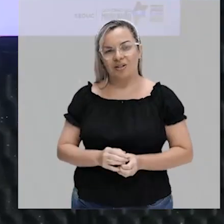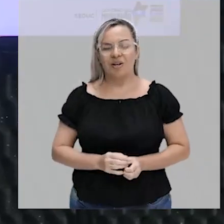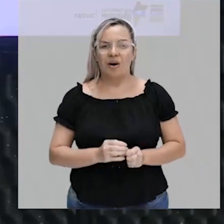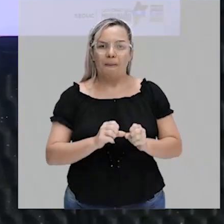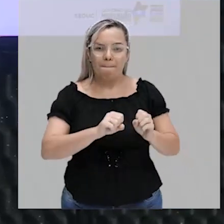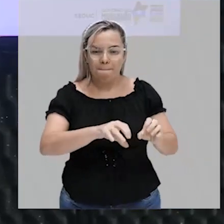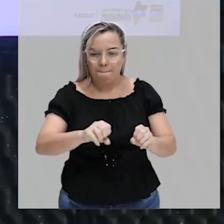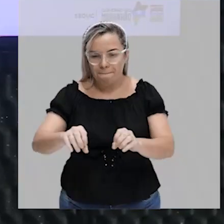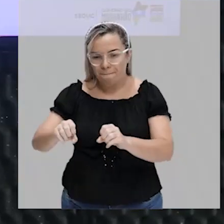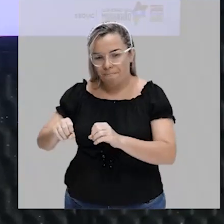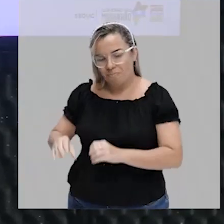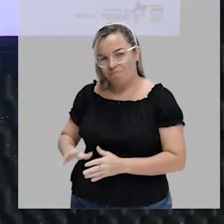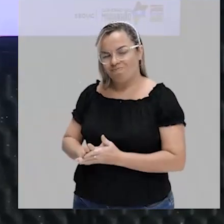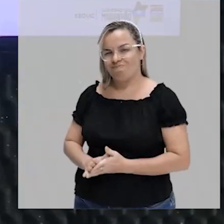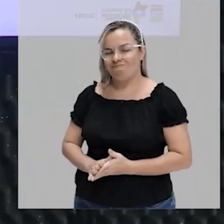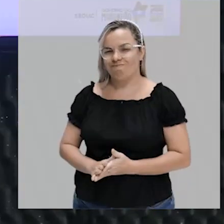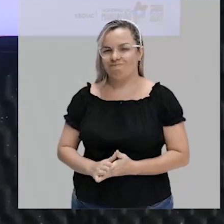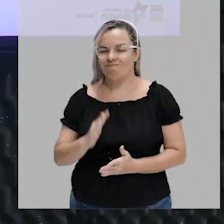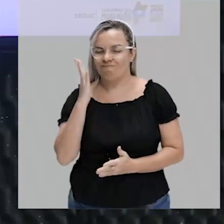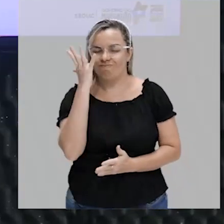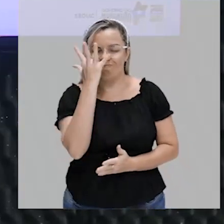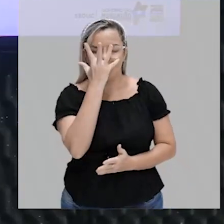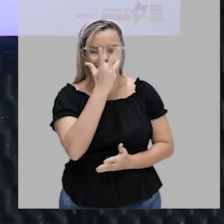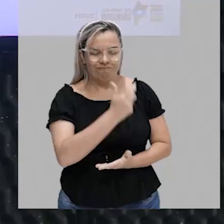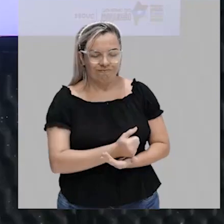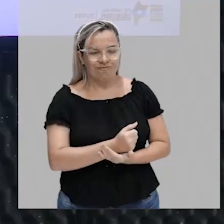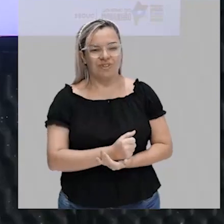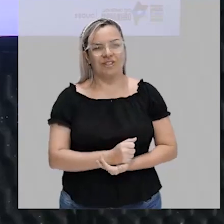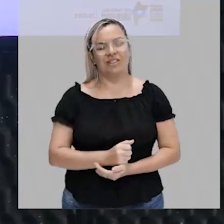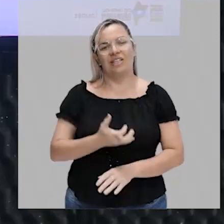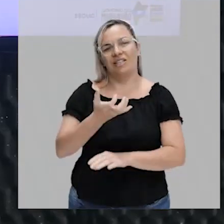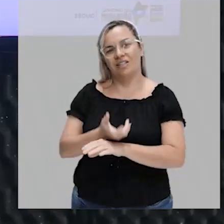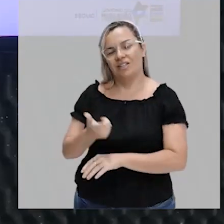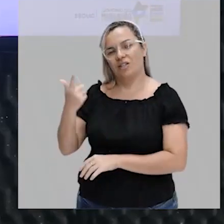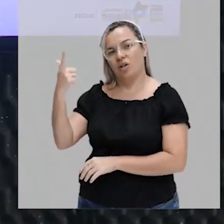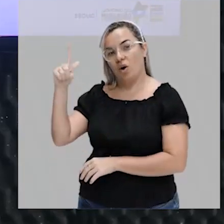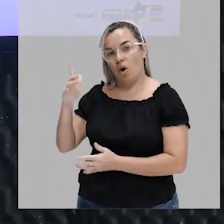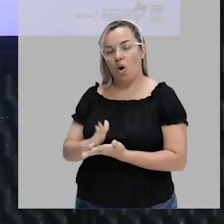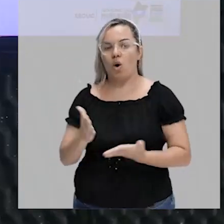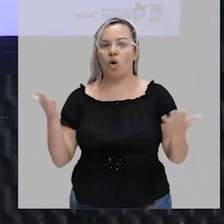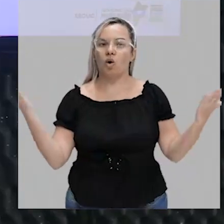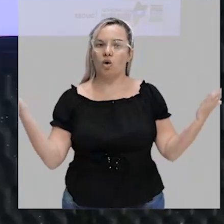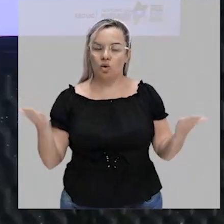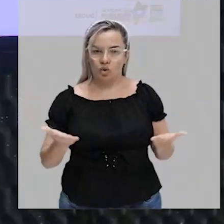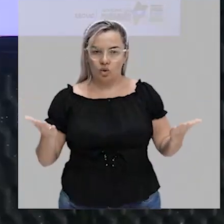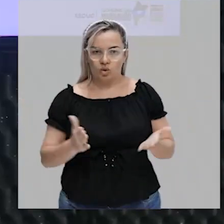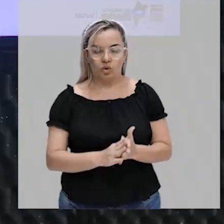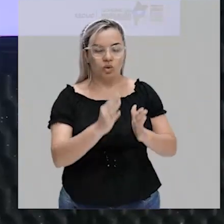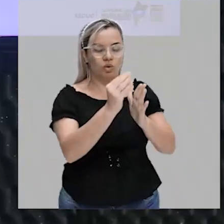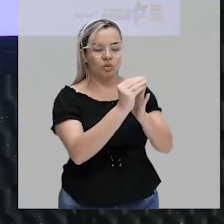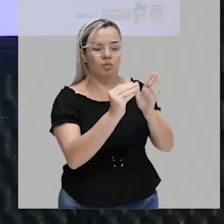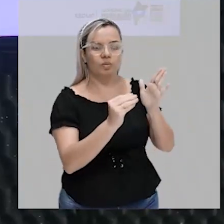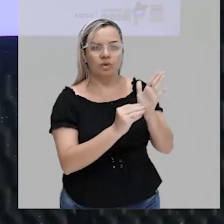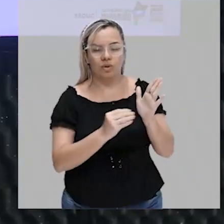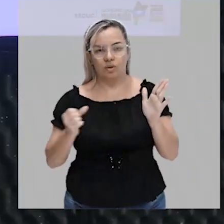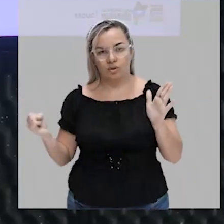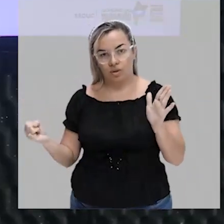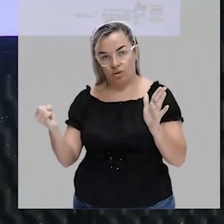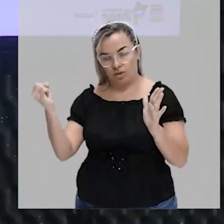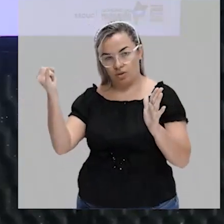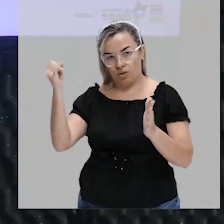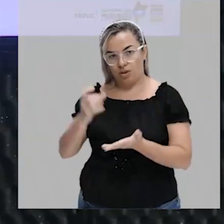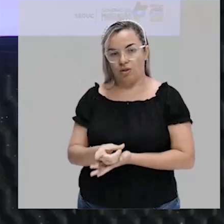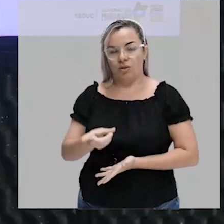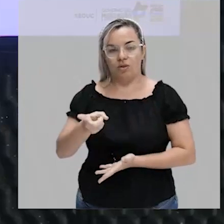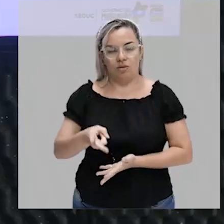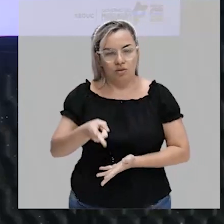é a nossa geografia. E hoje nós vamos ter uma aula muito importante, tá? A nível tanto de